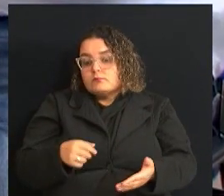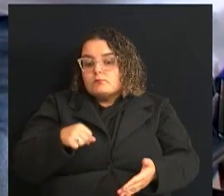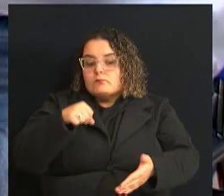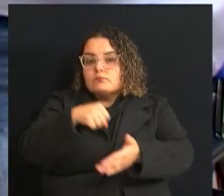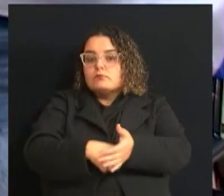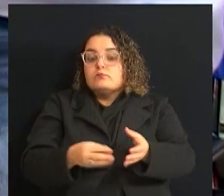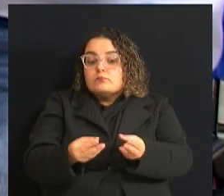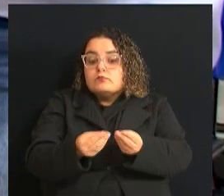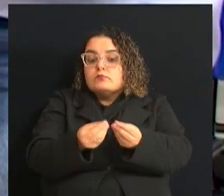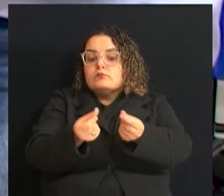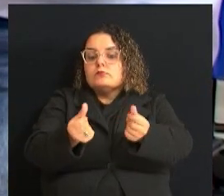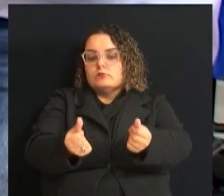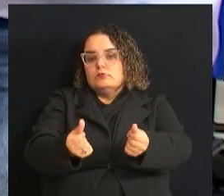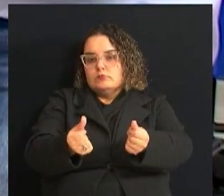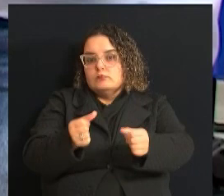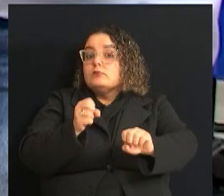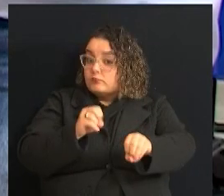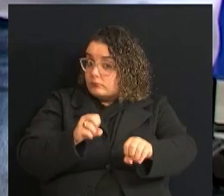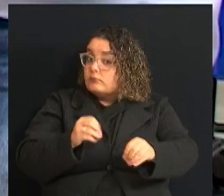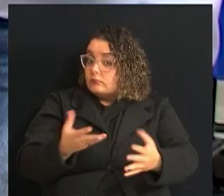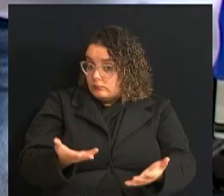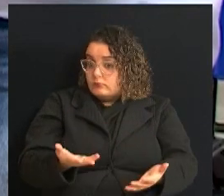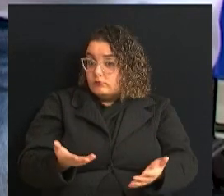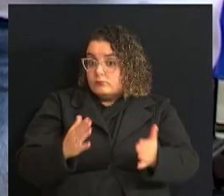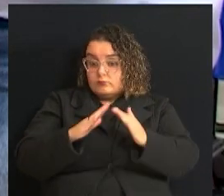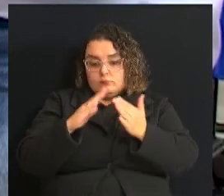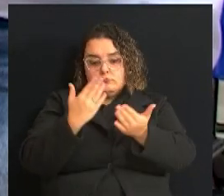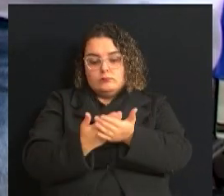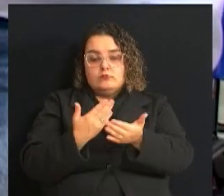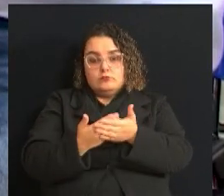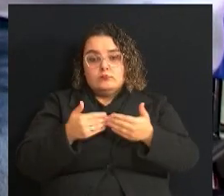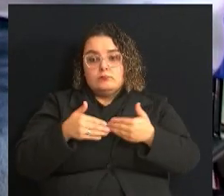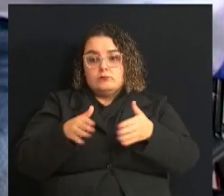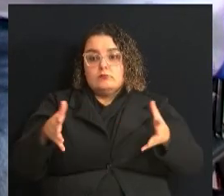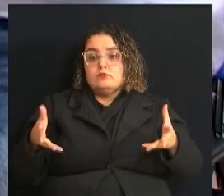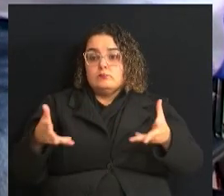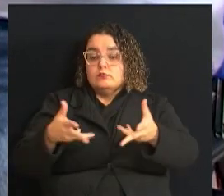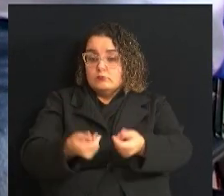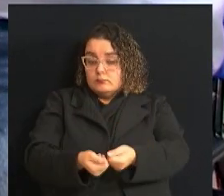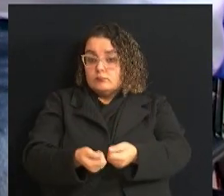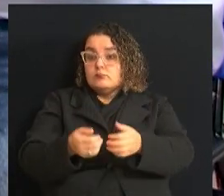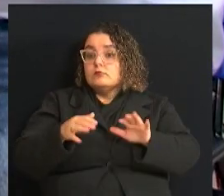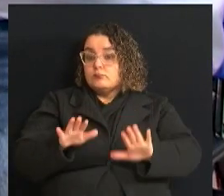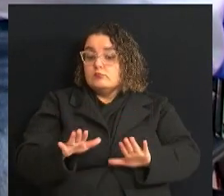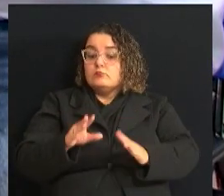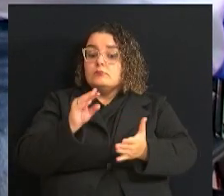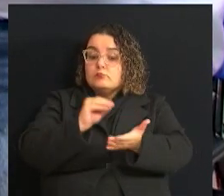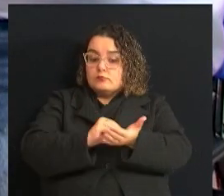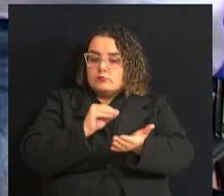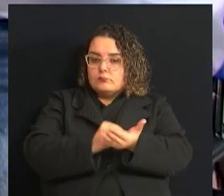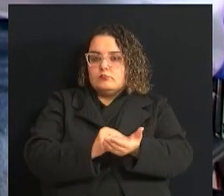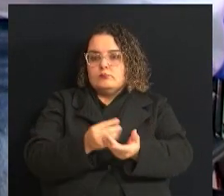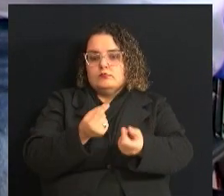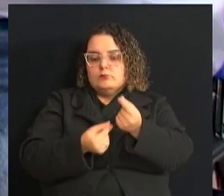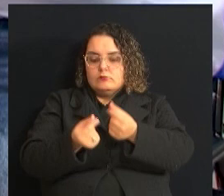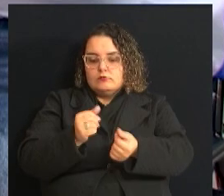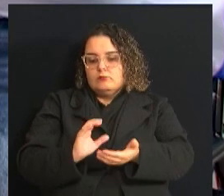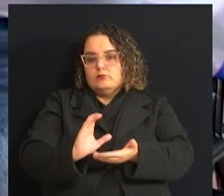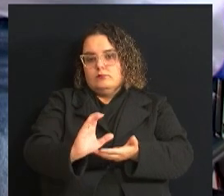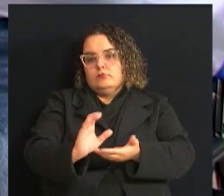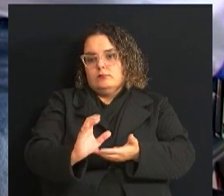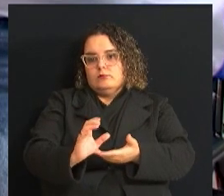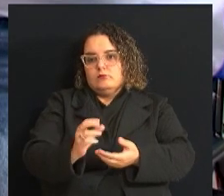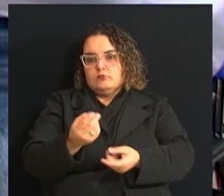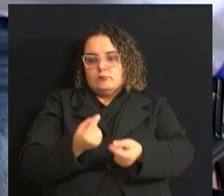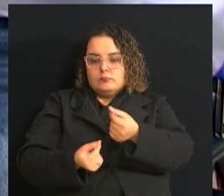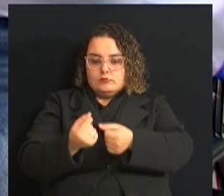qualidade dessa educação, né? Então, a escola se abriu para todos, mas ainda falta muito investimento, faltam recursos para que a gente, de